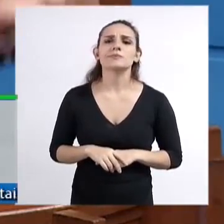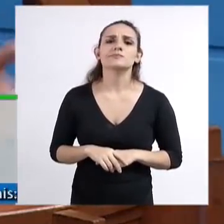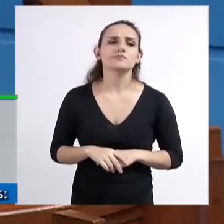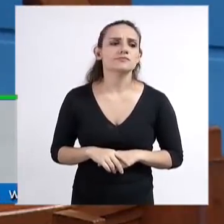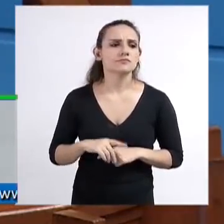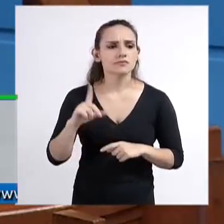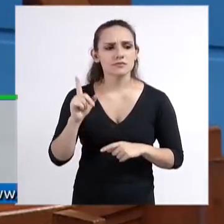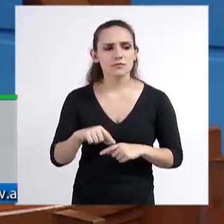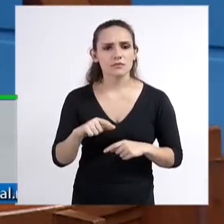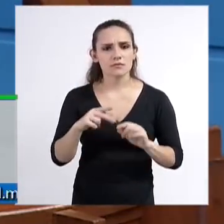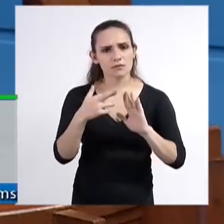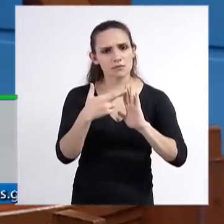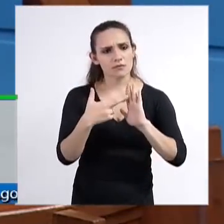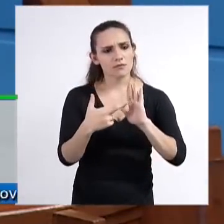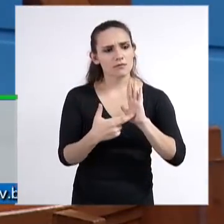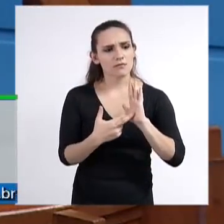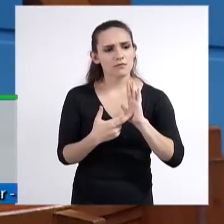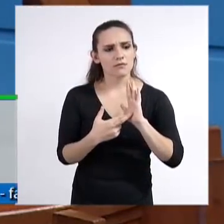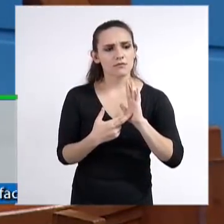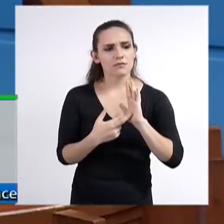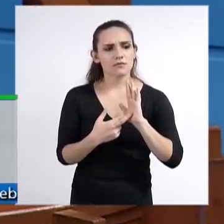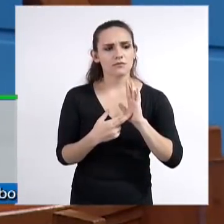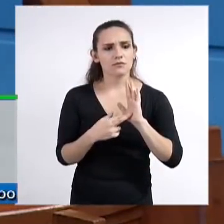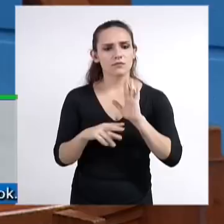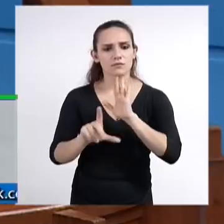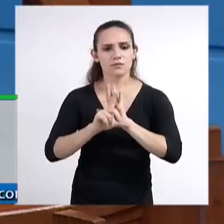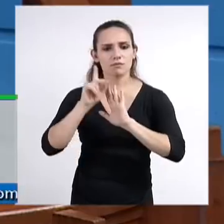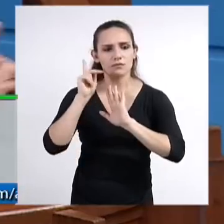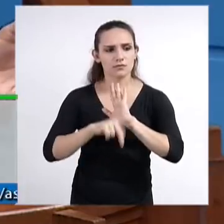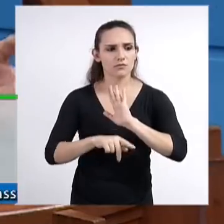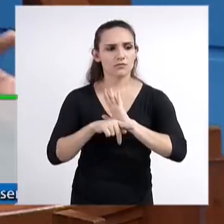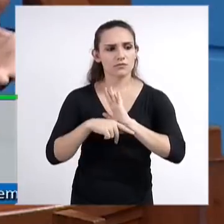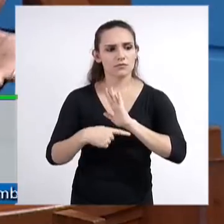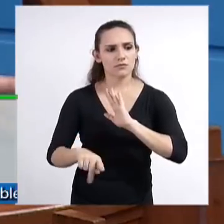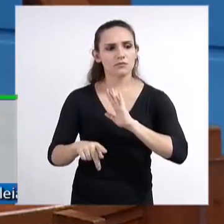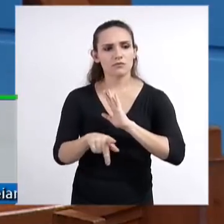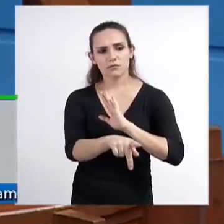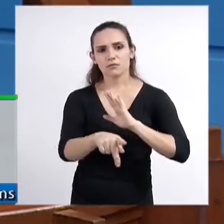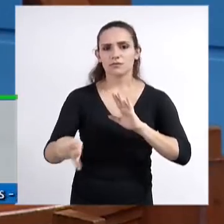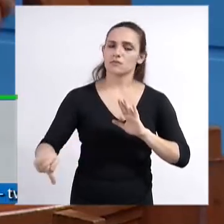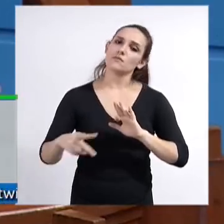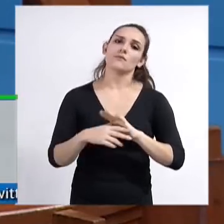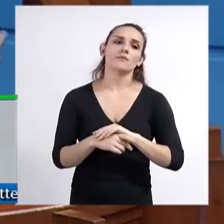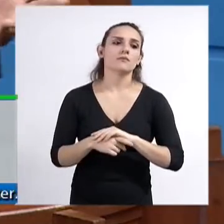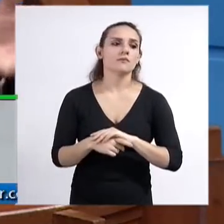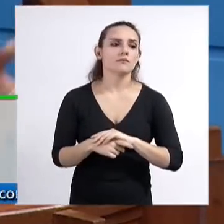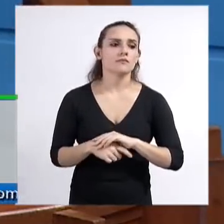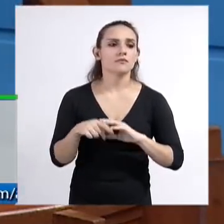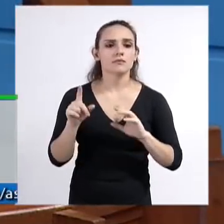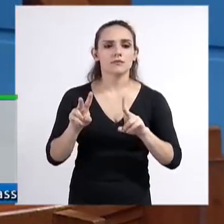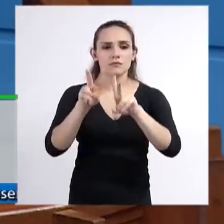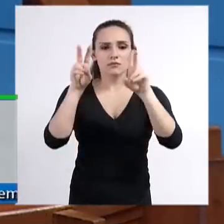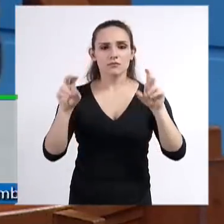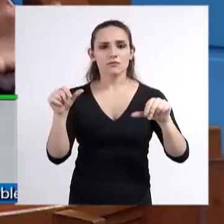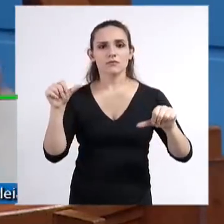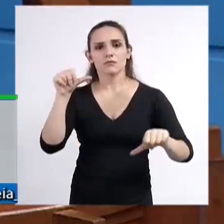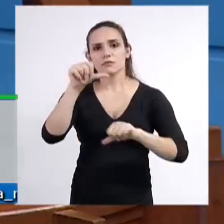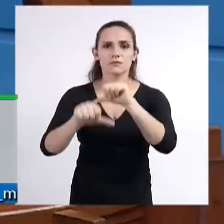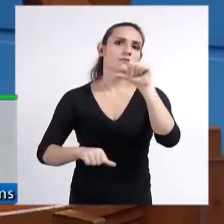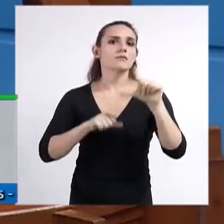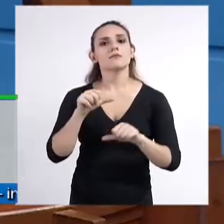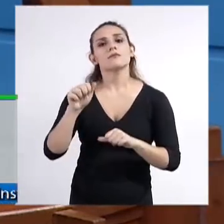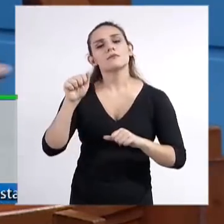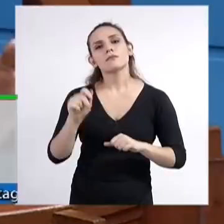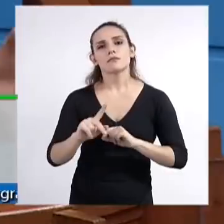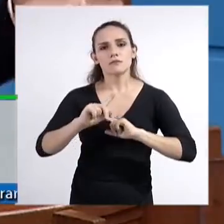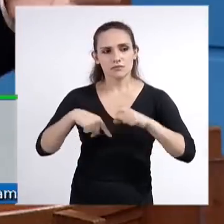o protocolo do projeto de lei do presidente da República com o tema reforma da Previdência. Eu quero falar um